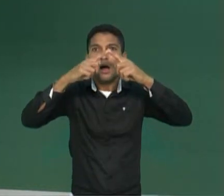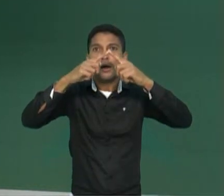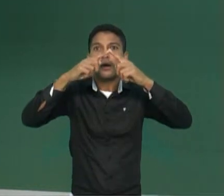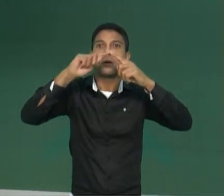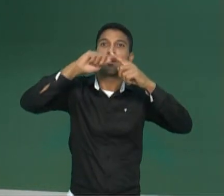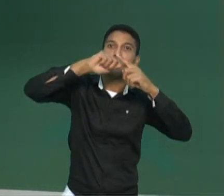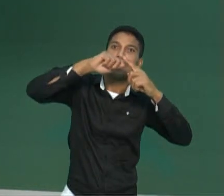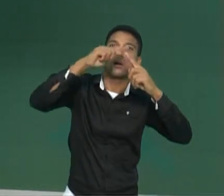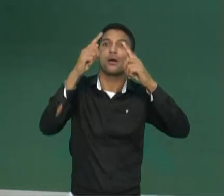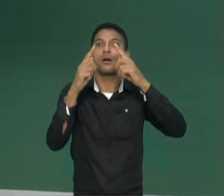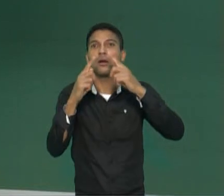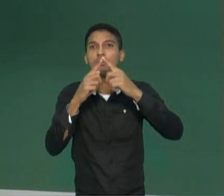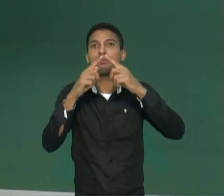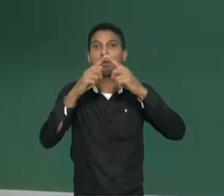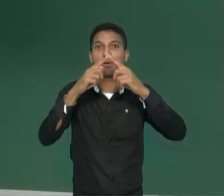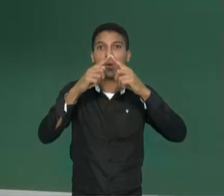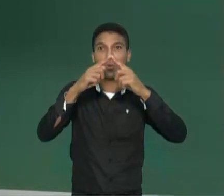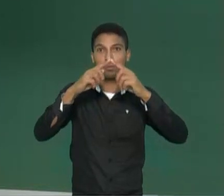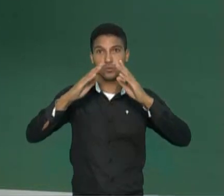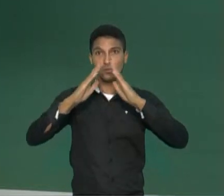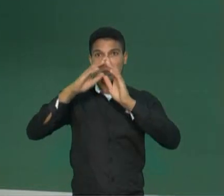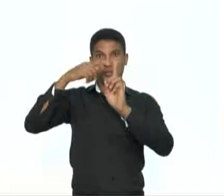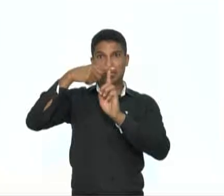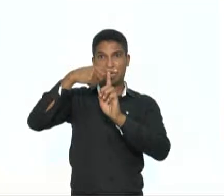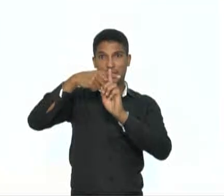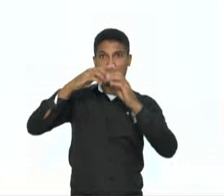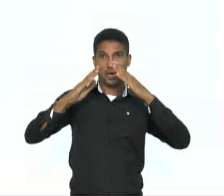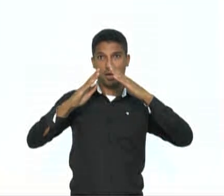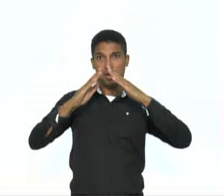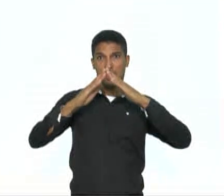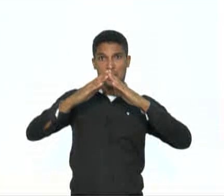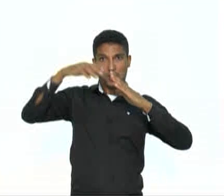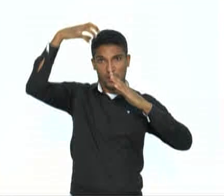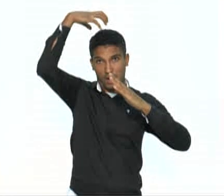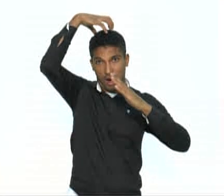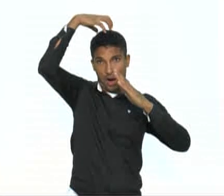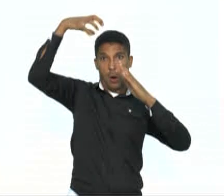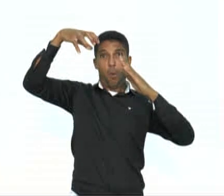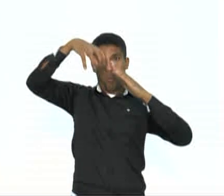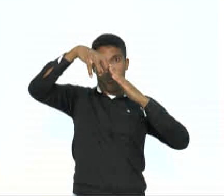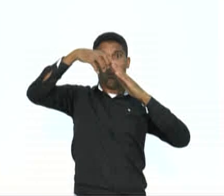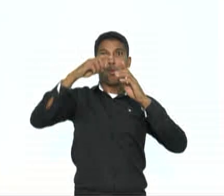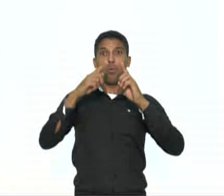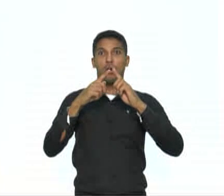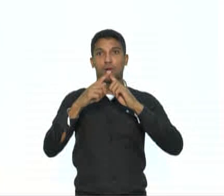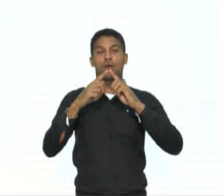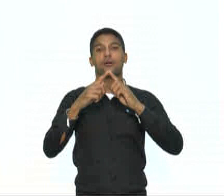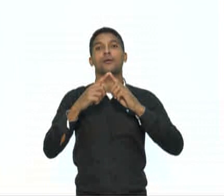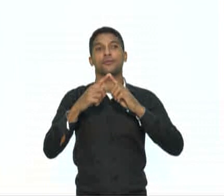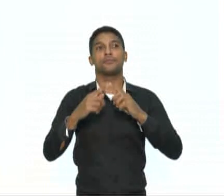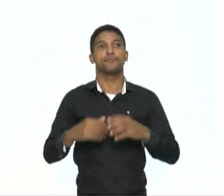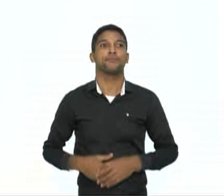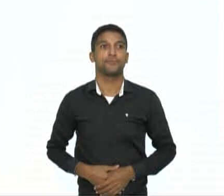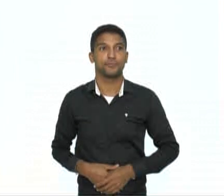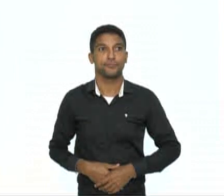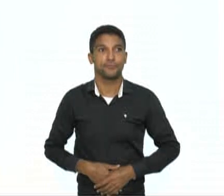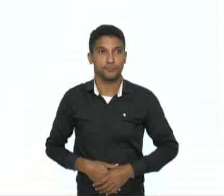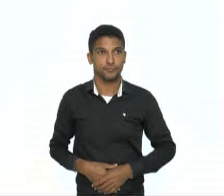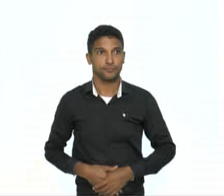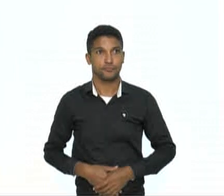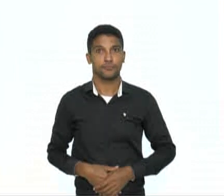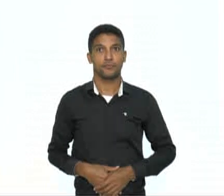Decidia abobadar os tetos. A igreja românica era sempre abacial, pertencente aos monges, formato de cruz